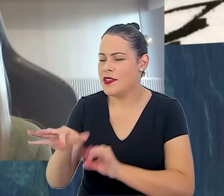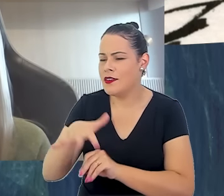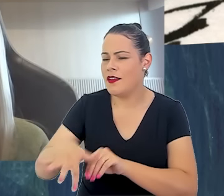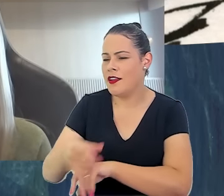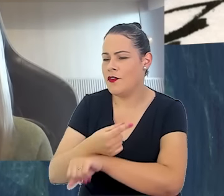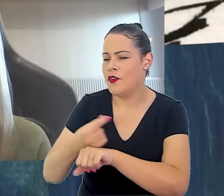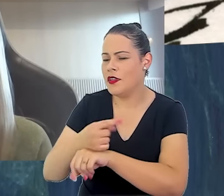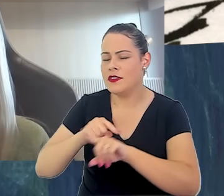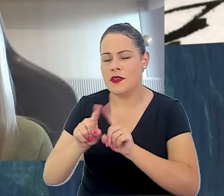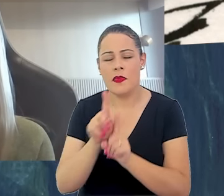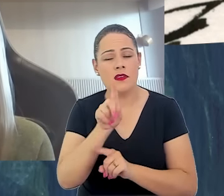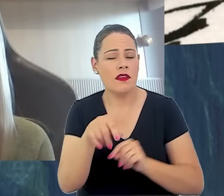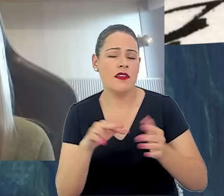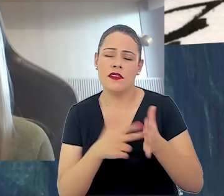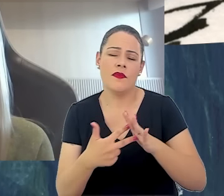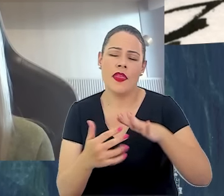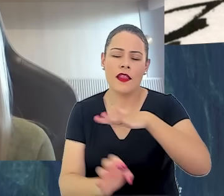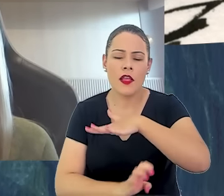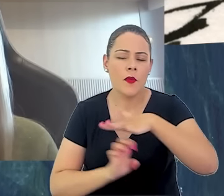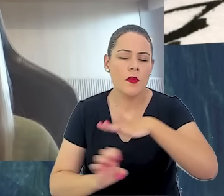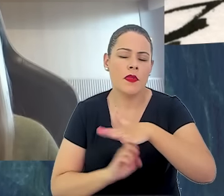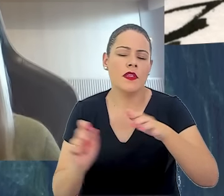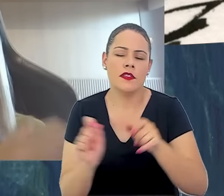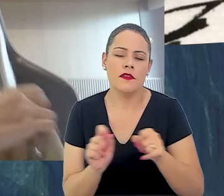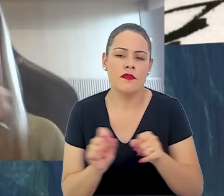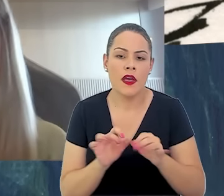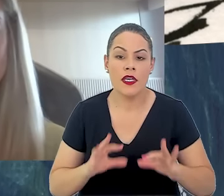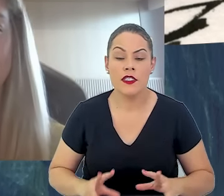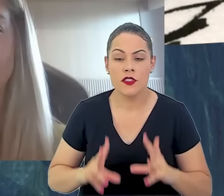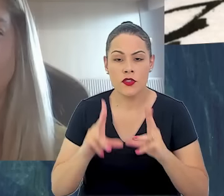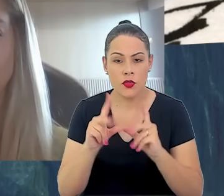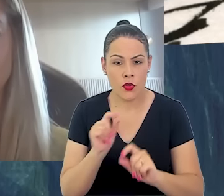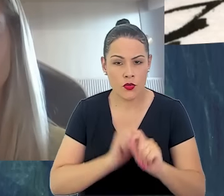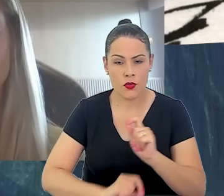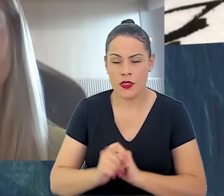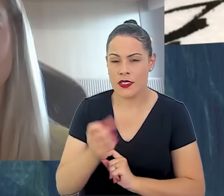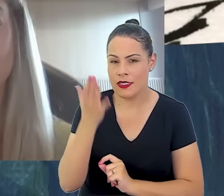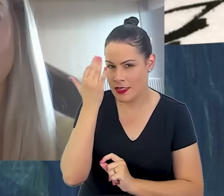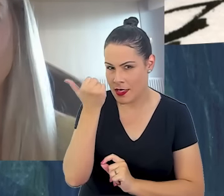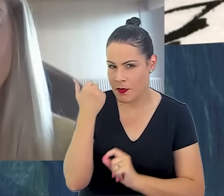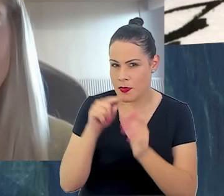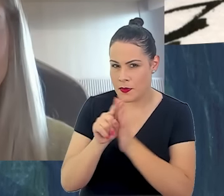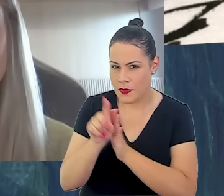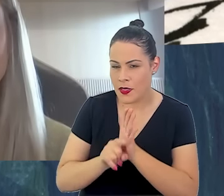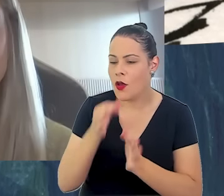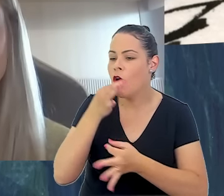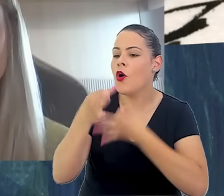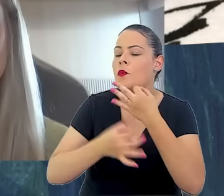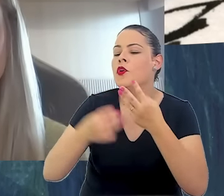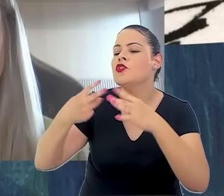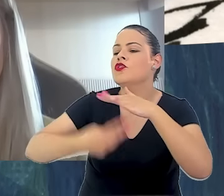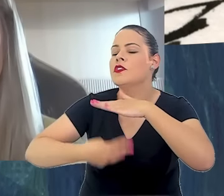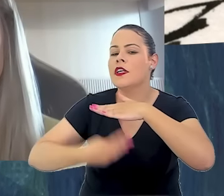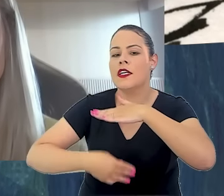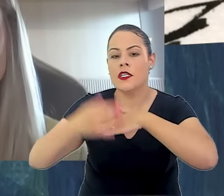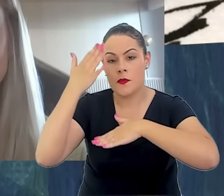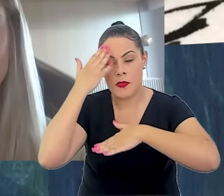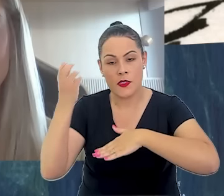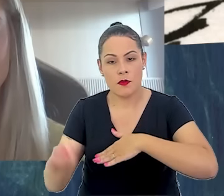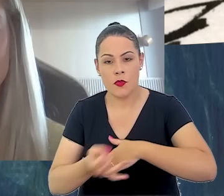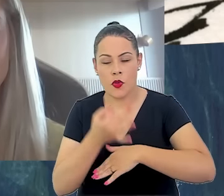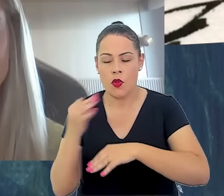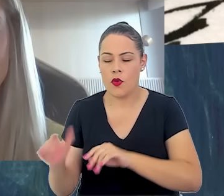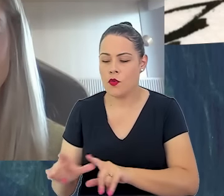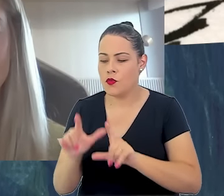é uma empresa que faz aquelas opiniões de terceiros para